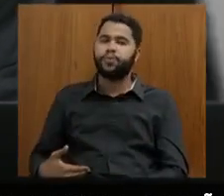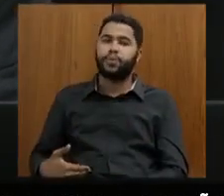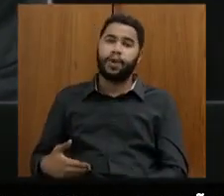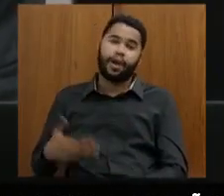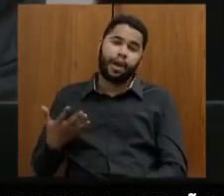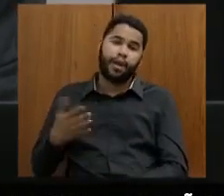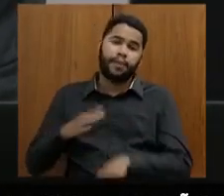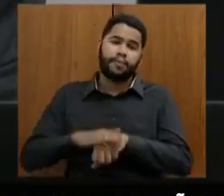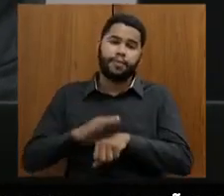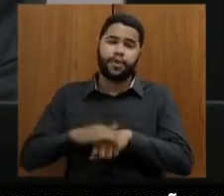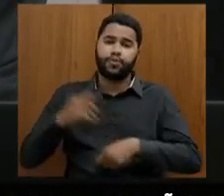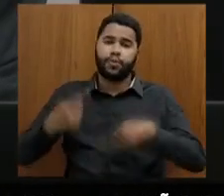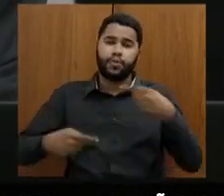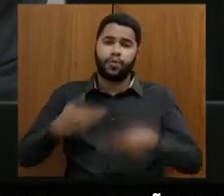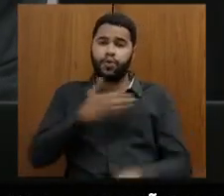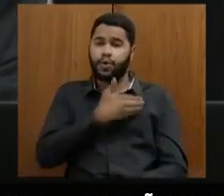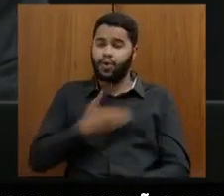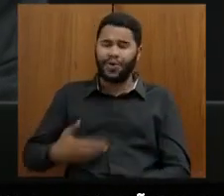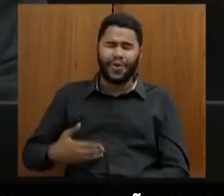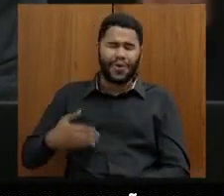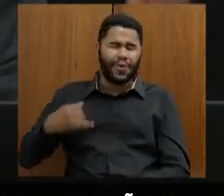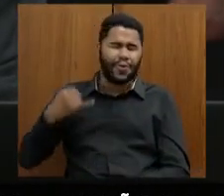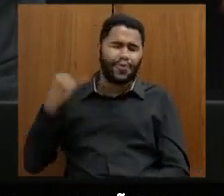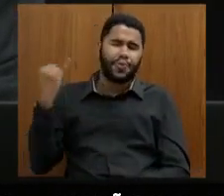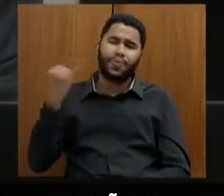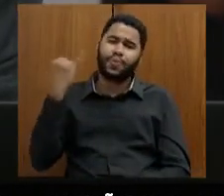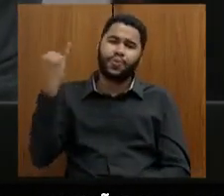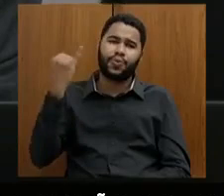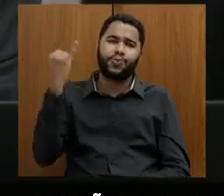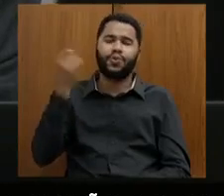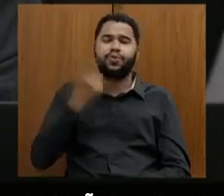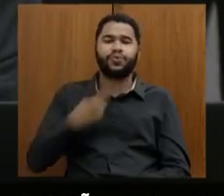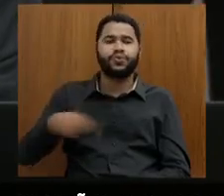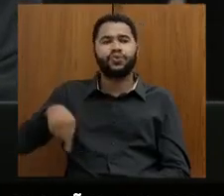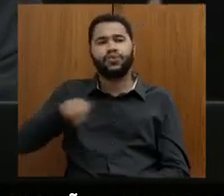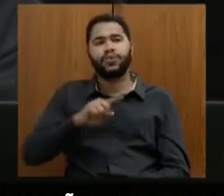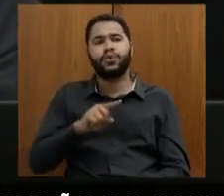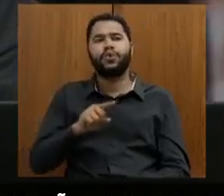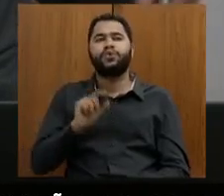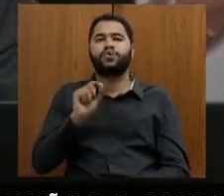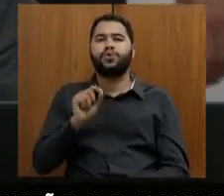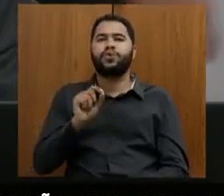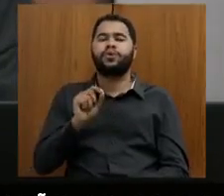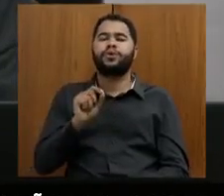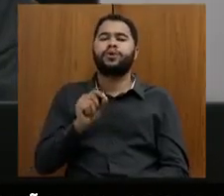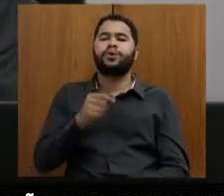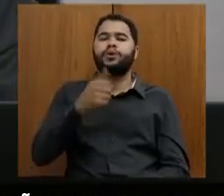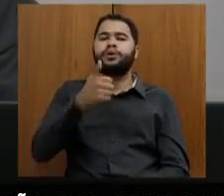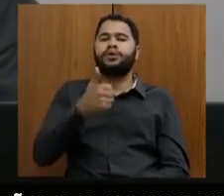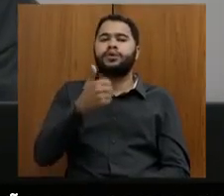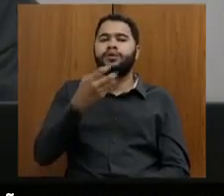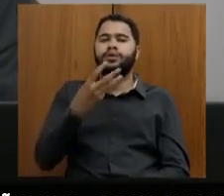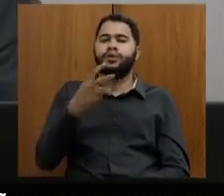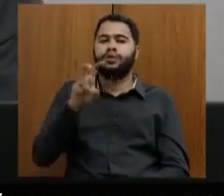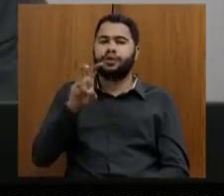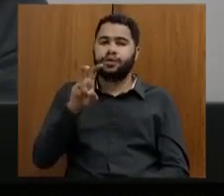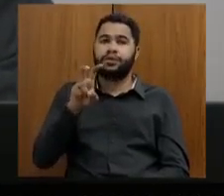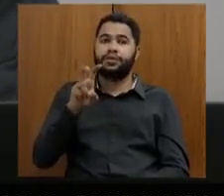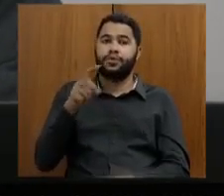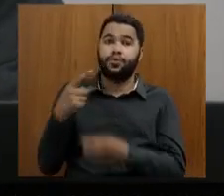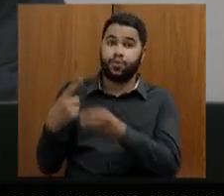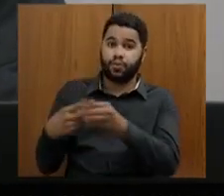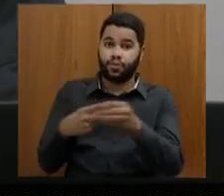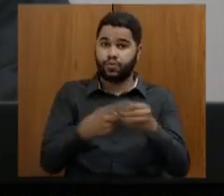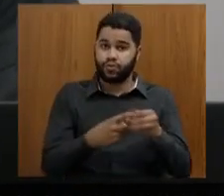política pública um programa importantíssimo para que as nossas fronteiras os 135 municípios que